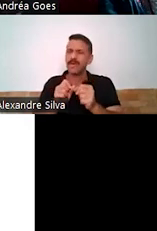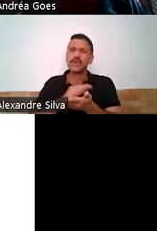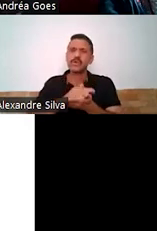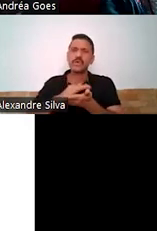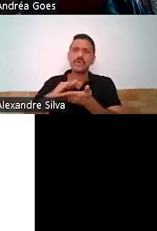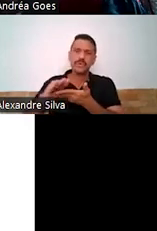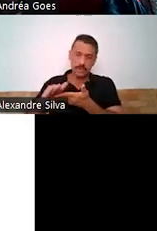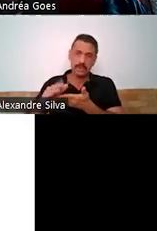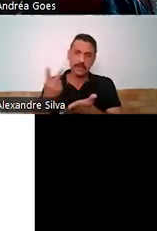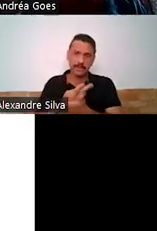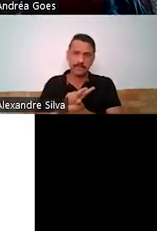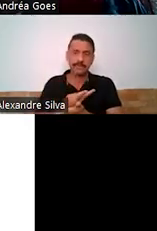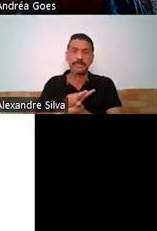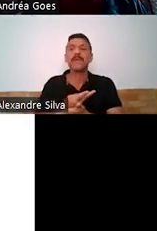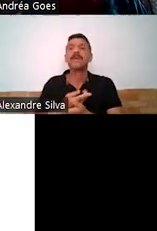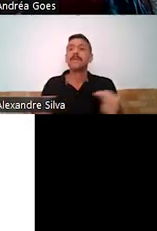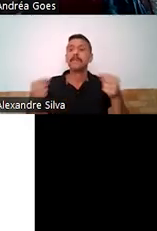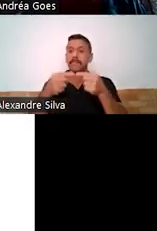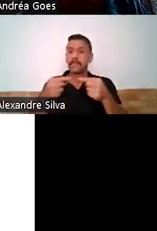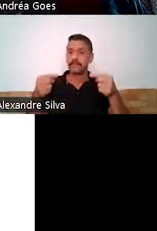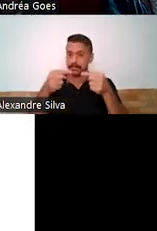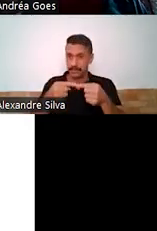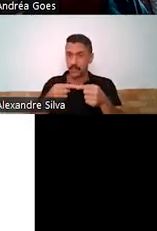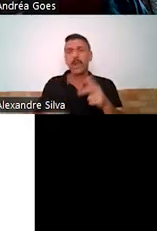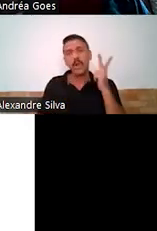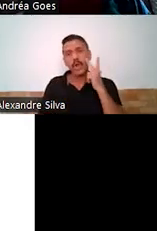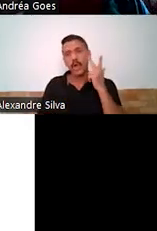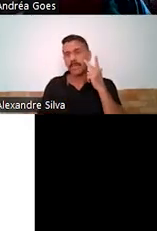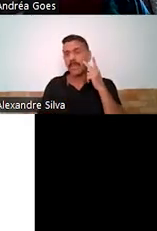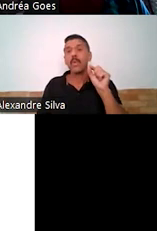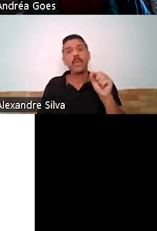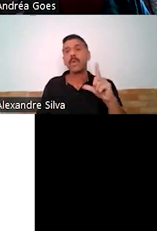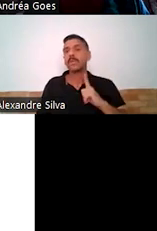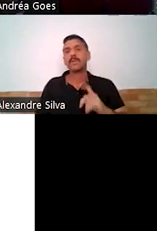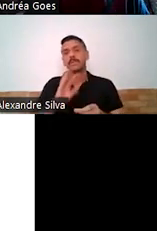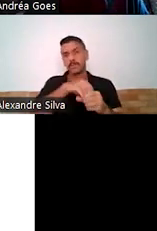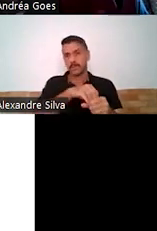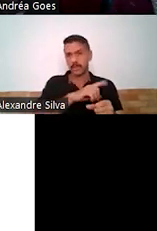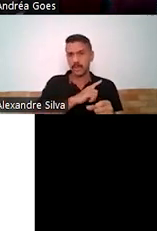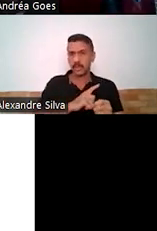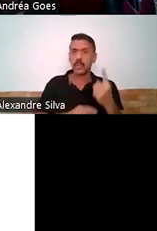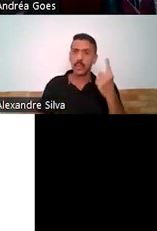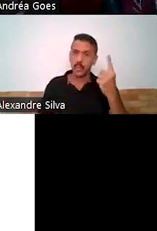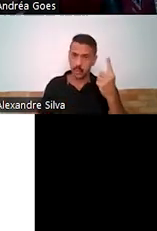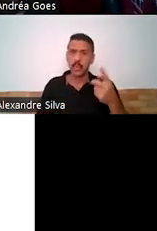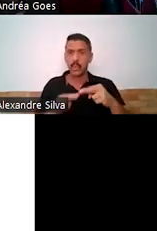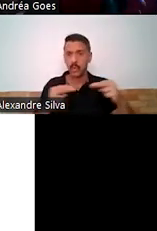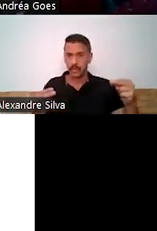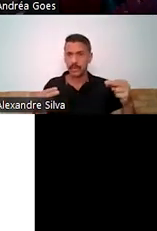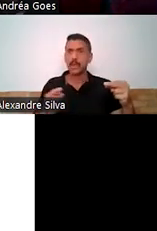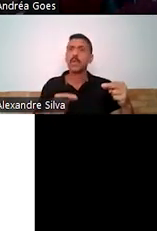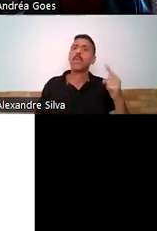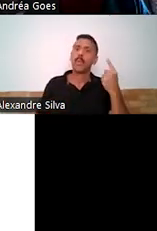apareça. Enquanto que para esse daqui, o efeito normal, ele pode já estar em uma dos dois cromossomos, um já pode